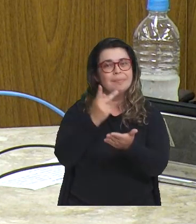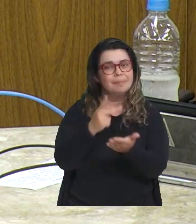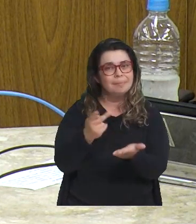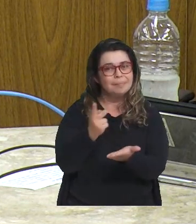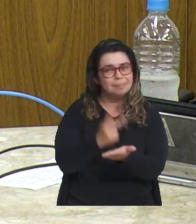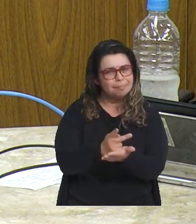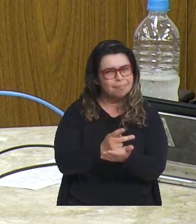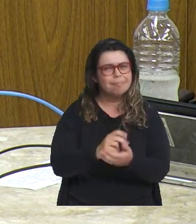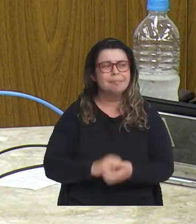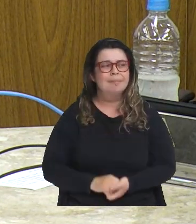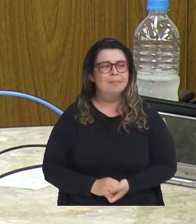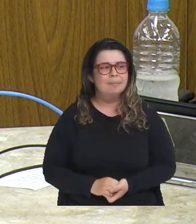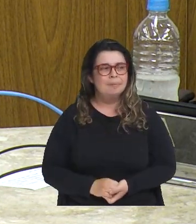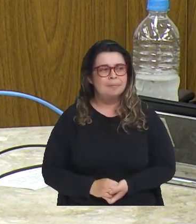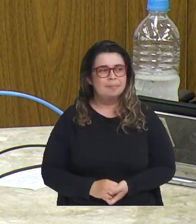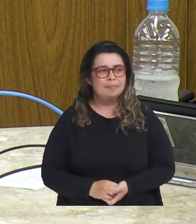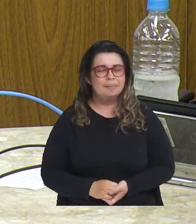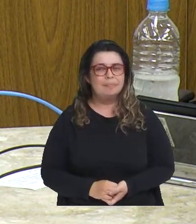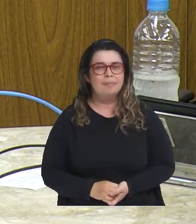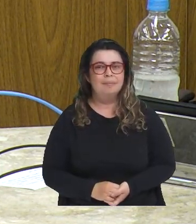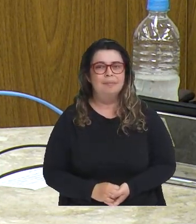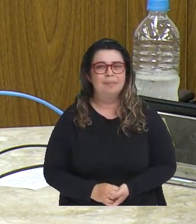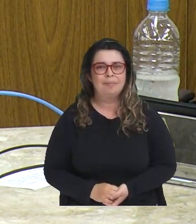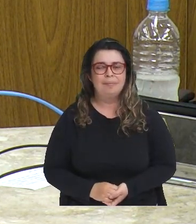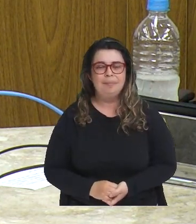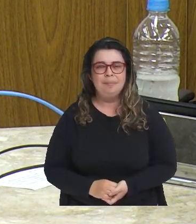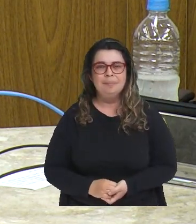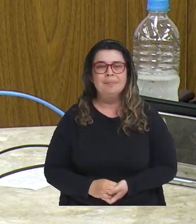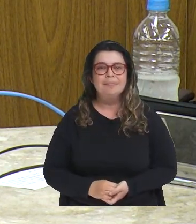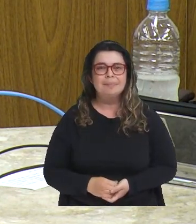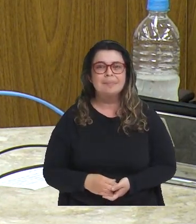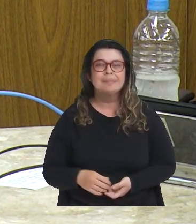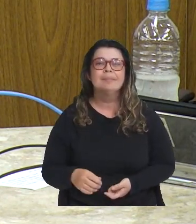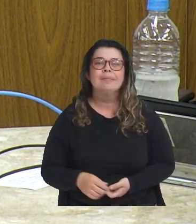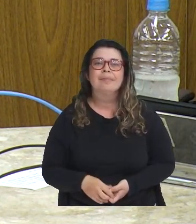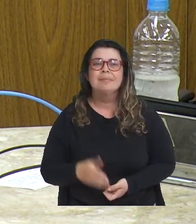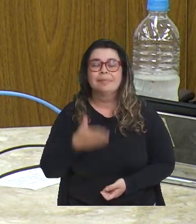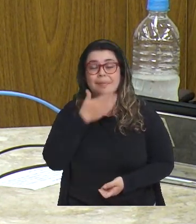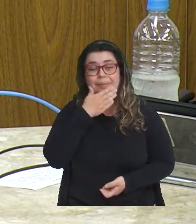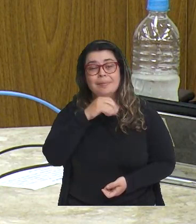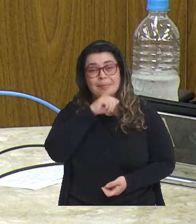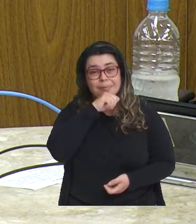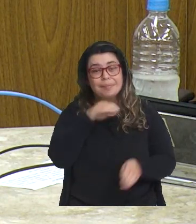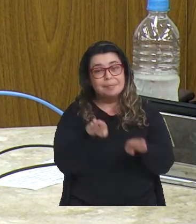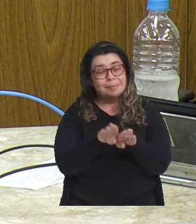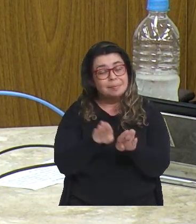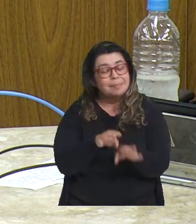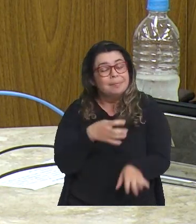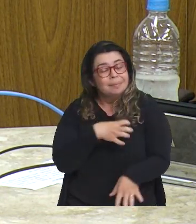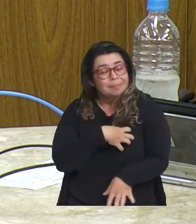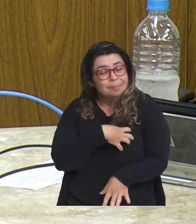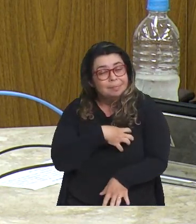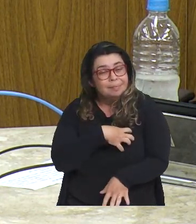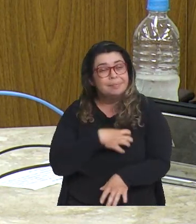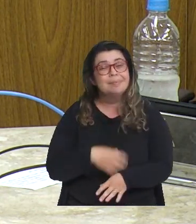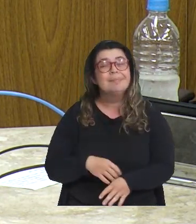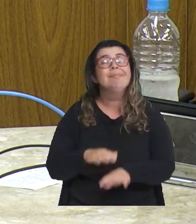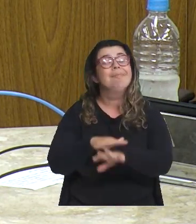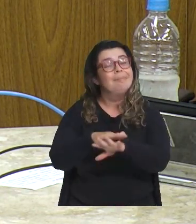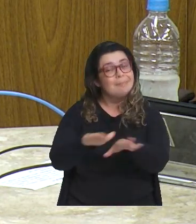pegam o cartucho, eles se formam, mas, na verdade, a gente se sente também que a gente completou um ciclo,